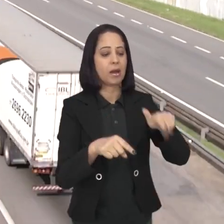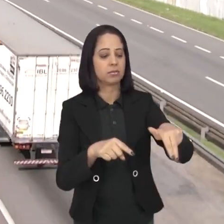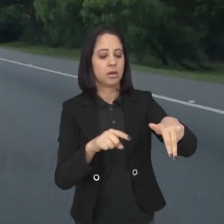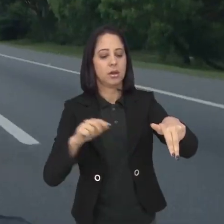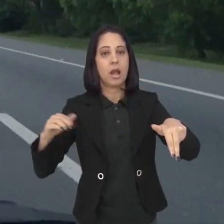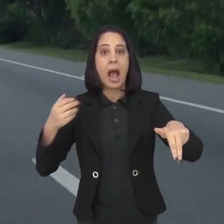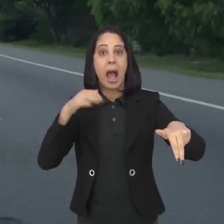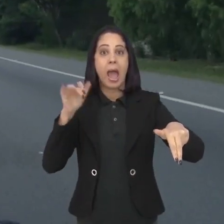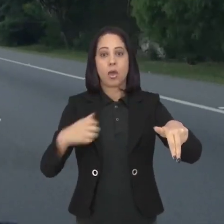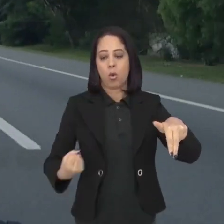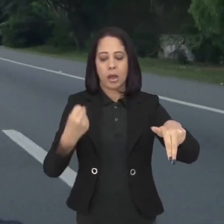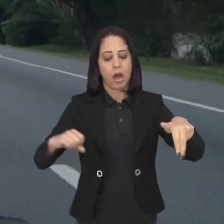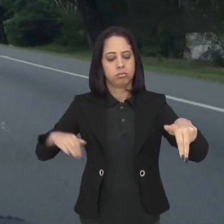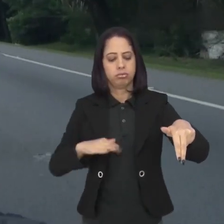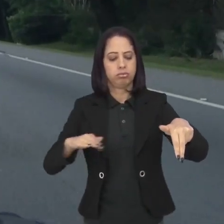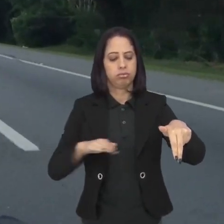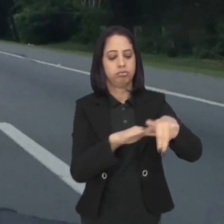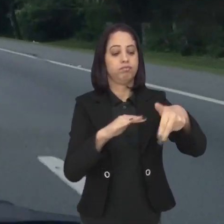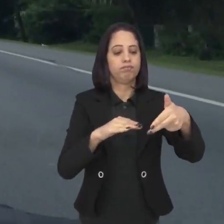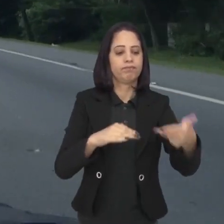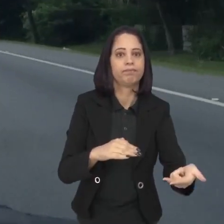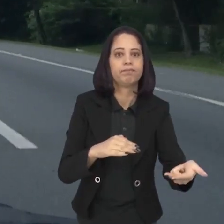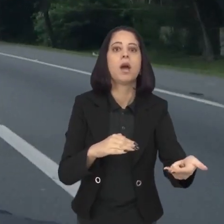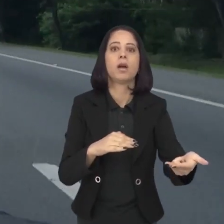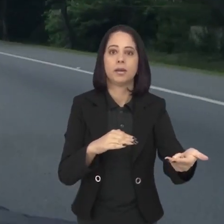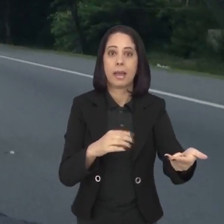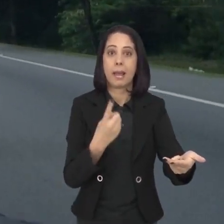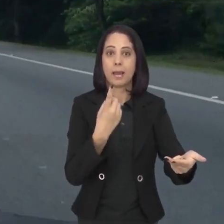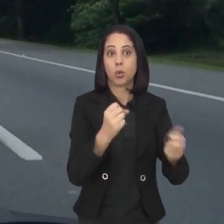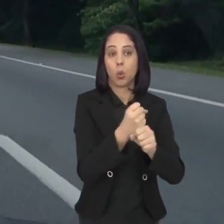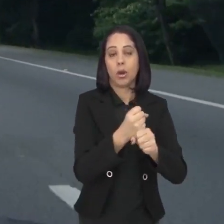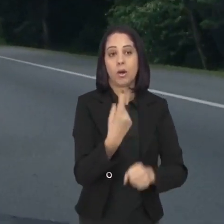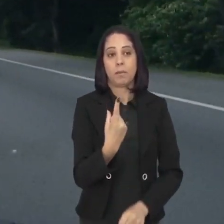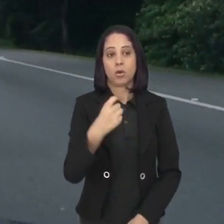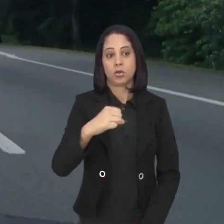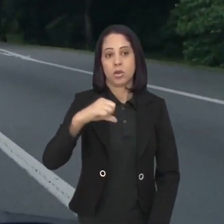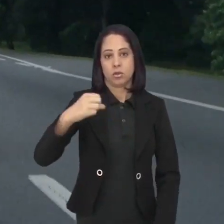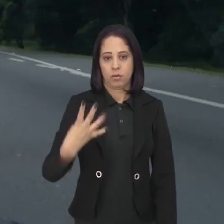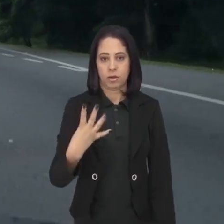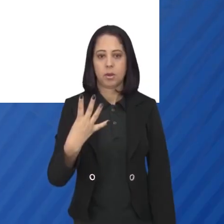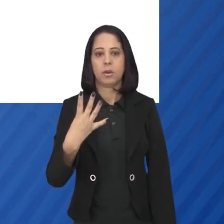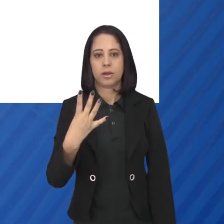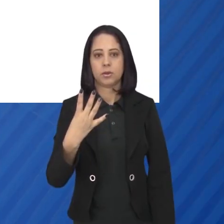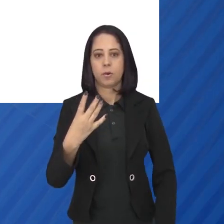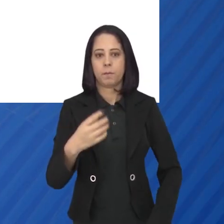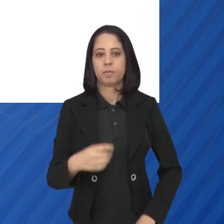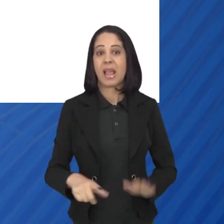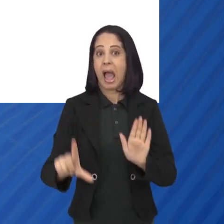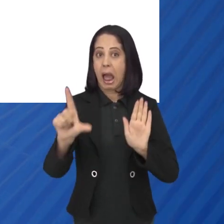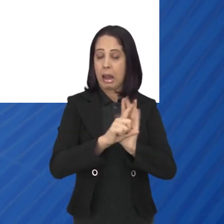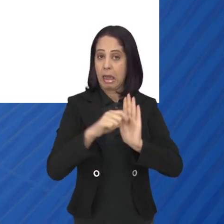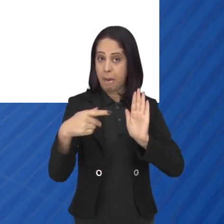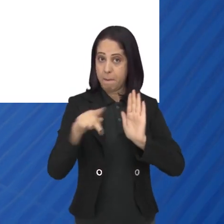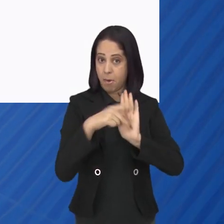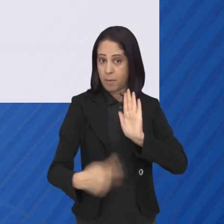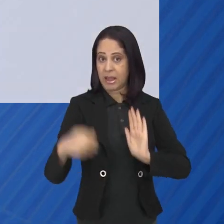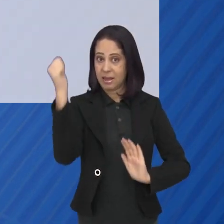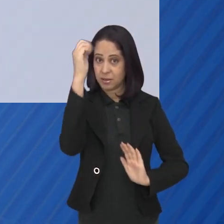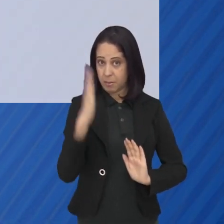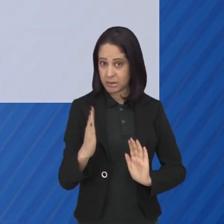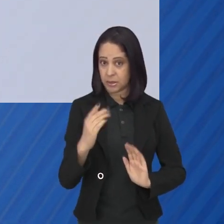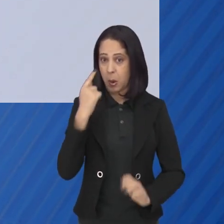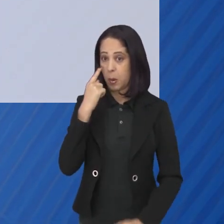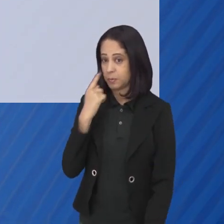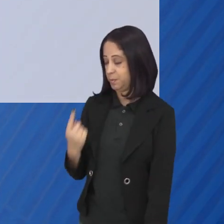ter sido atropelado em uma rodovia no ano de 1994. O Código Brasileiro de